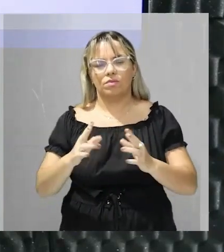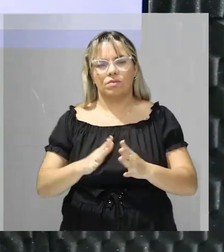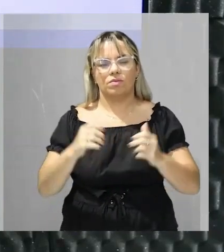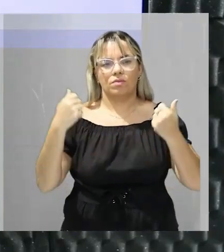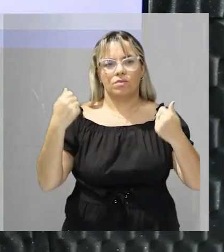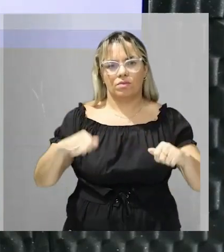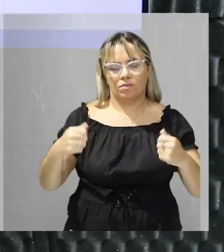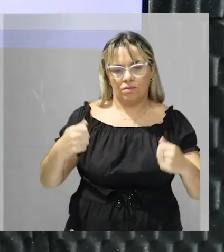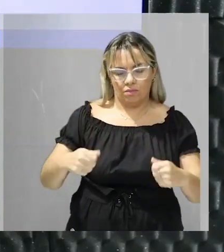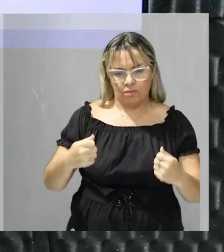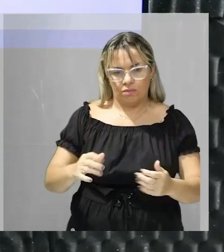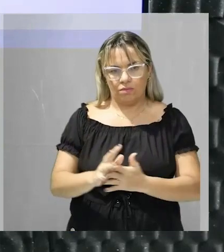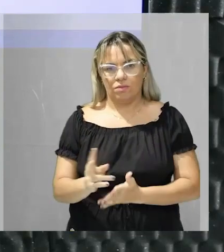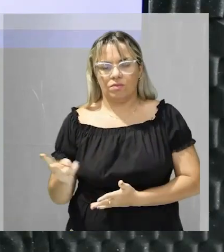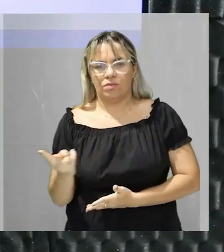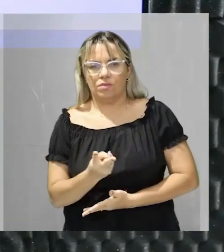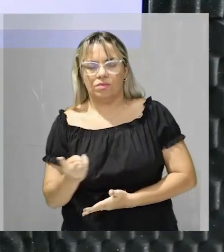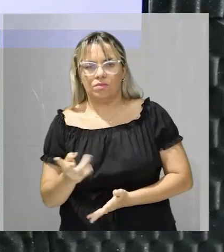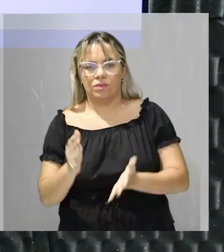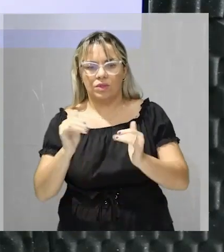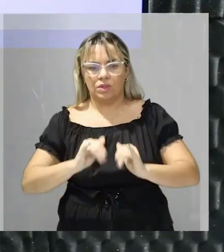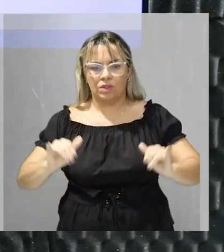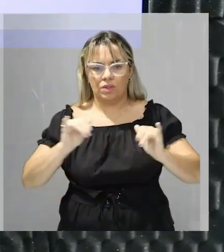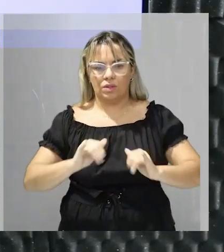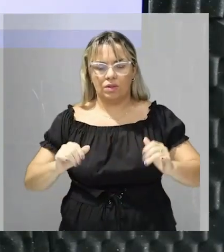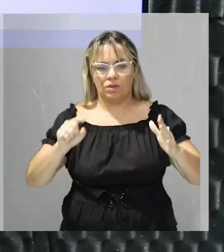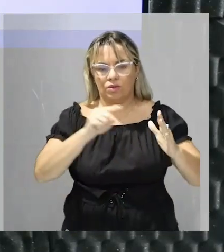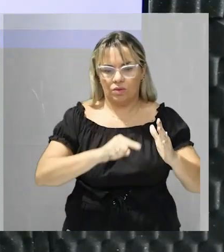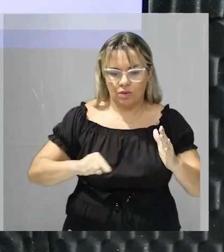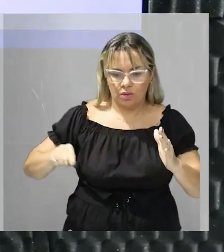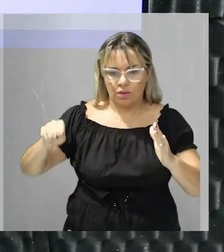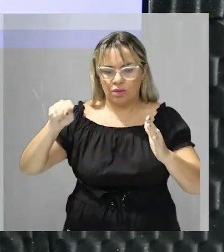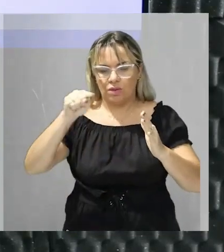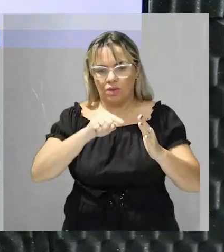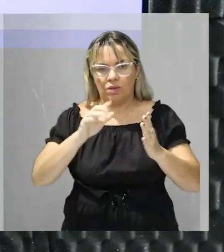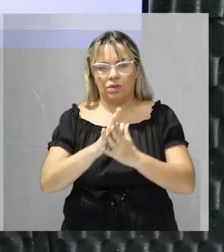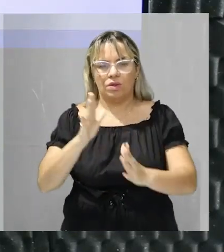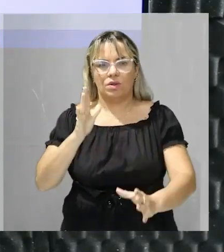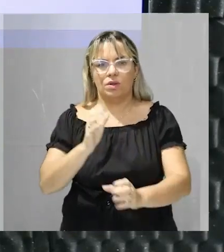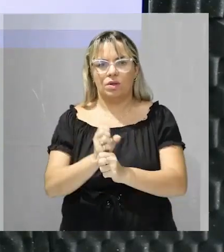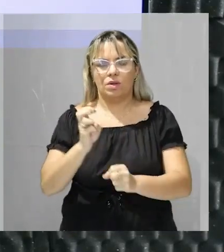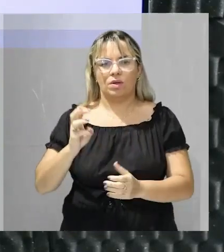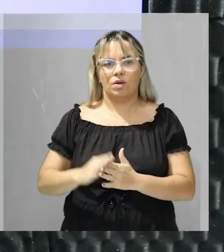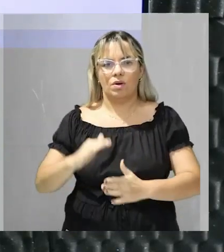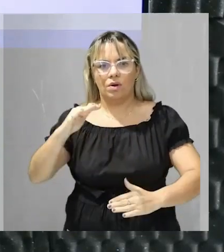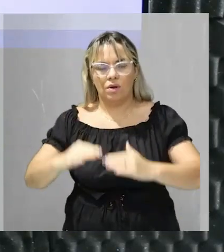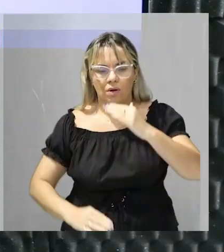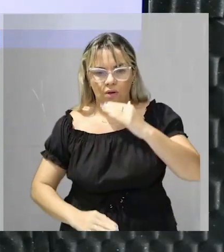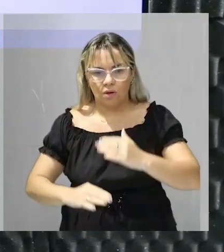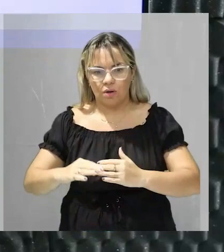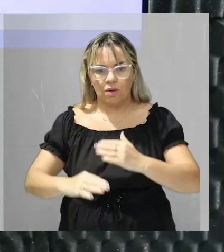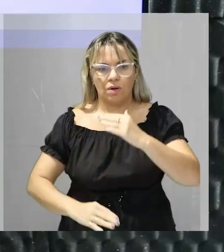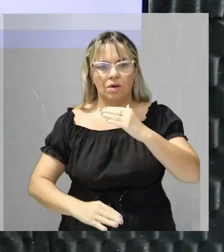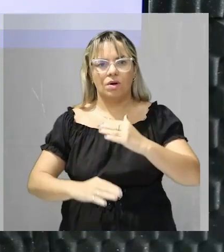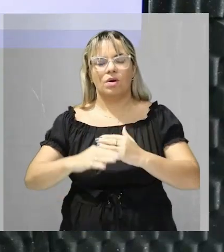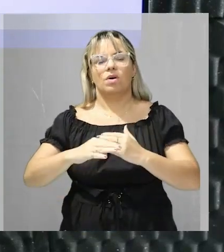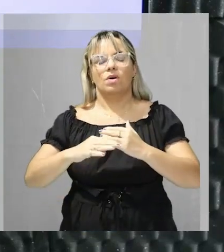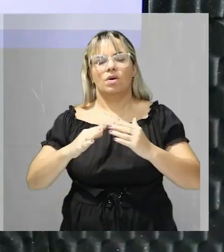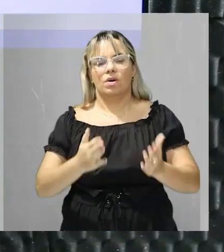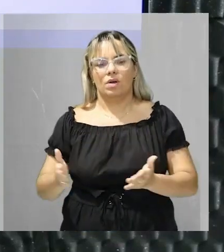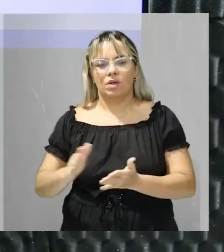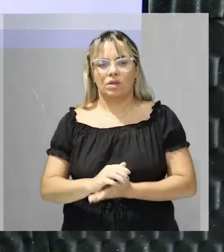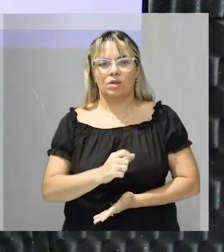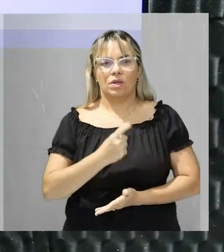preciso pegar as duas informações centrais e calcular uma média aritmética que no caso aqui ó tá entre 1 e 94